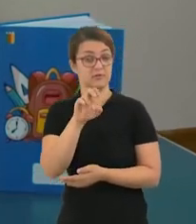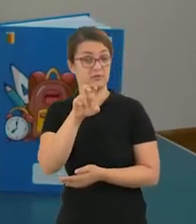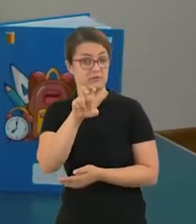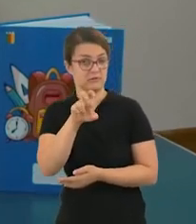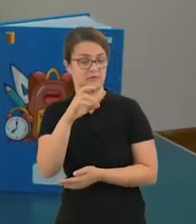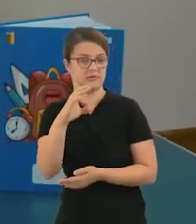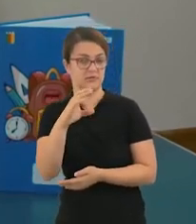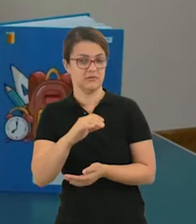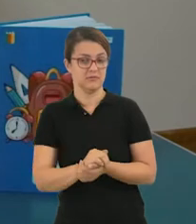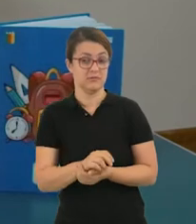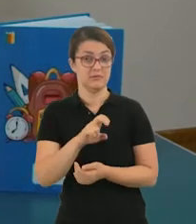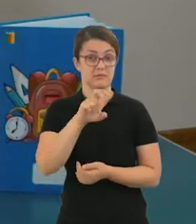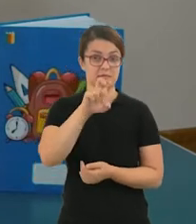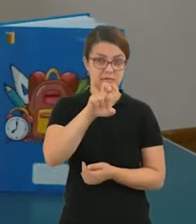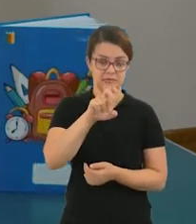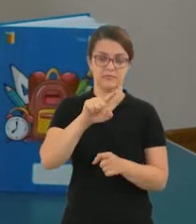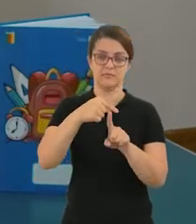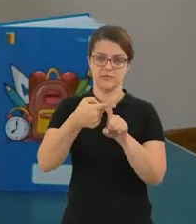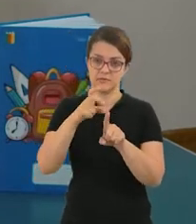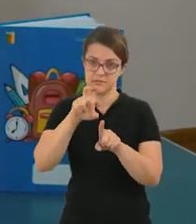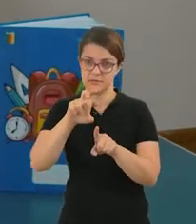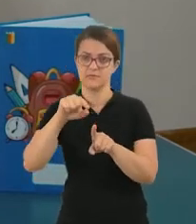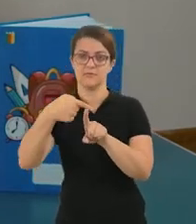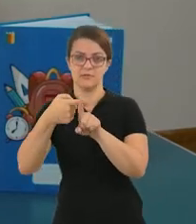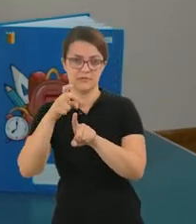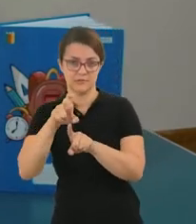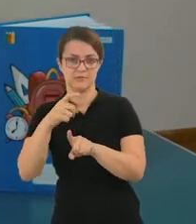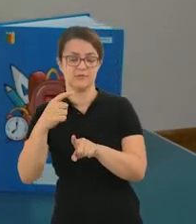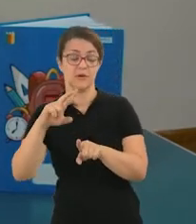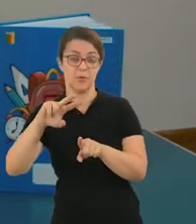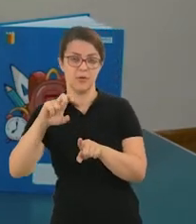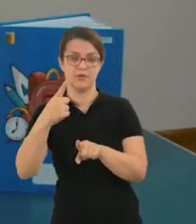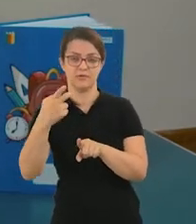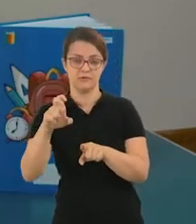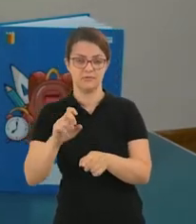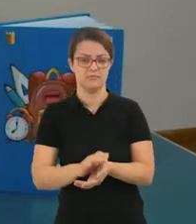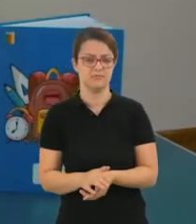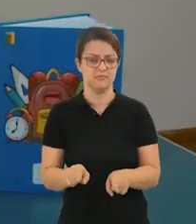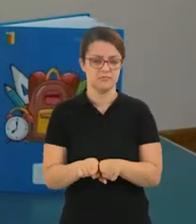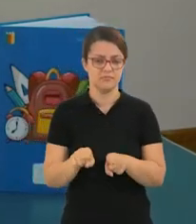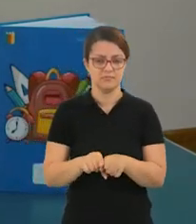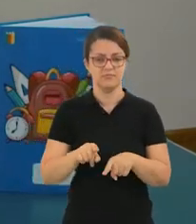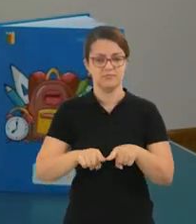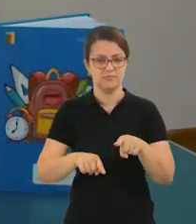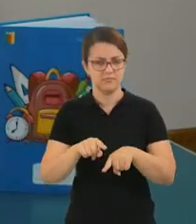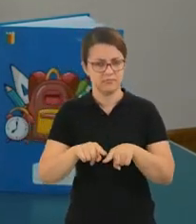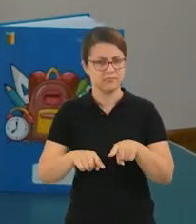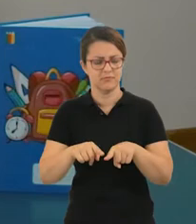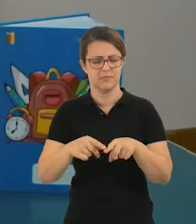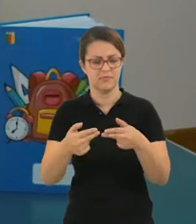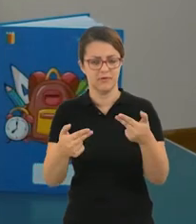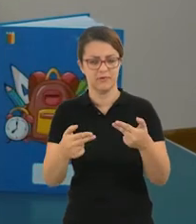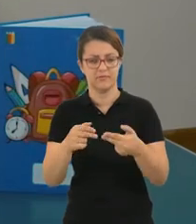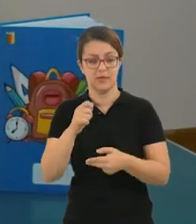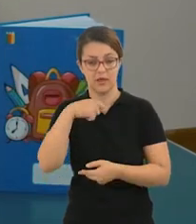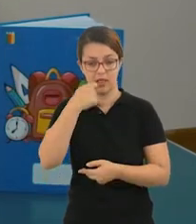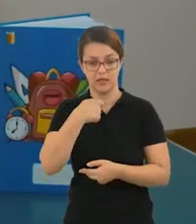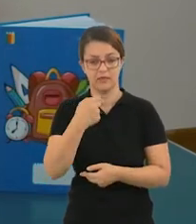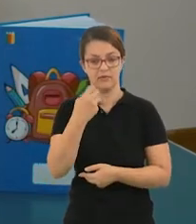mais 5 mais 5, que seria 15. Tem também outros produtos aqui, eu tenho sorvete,